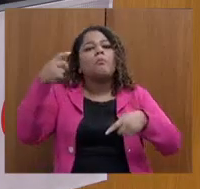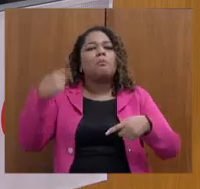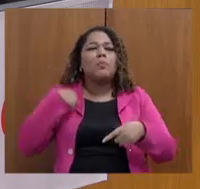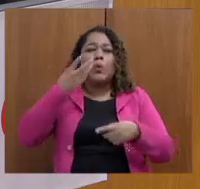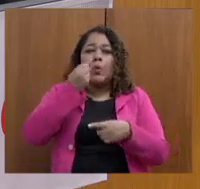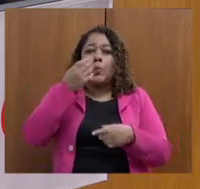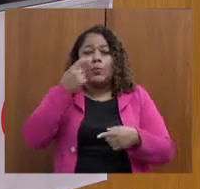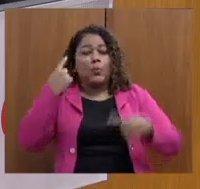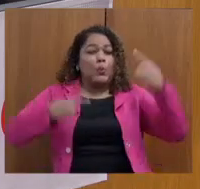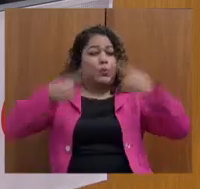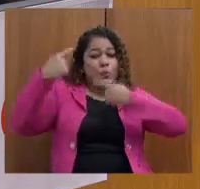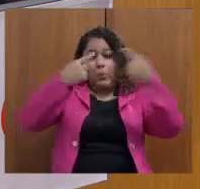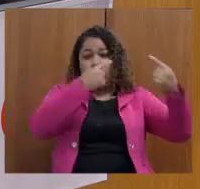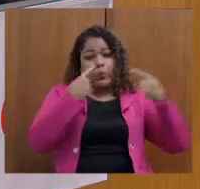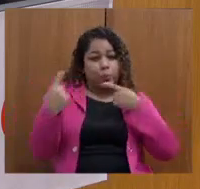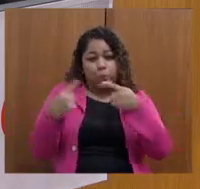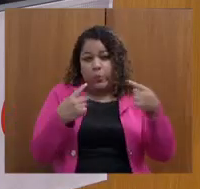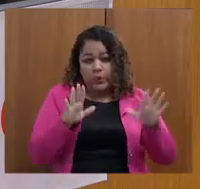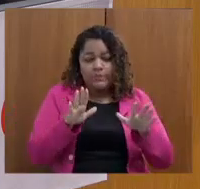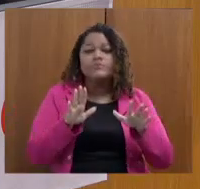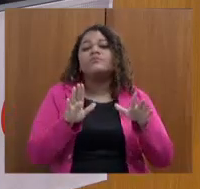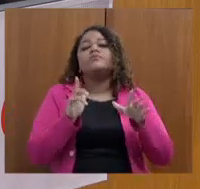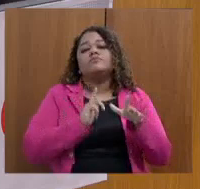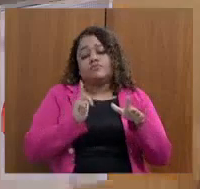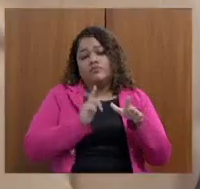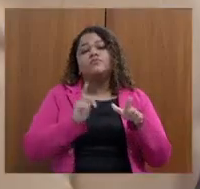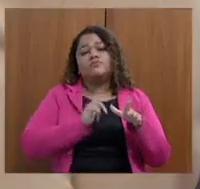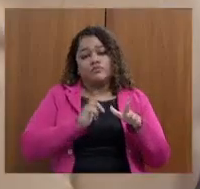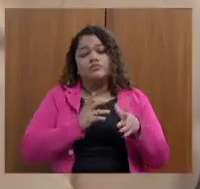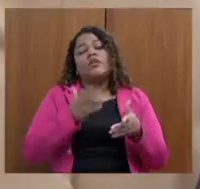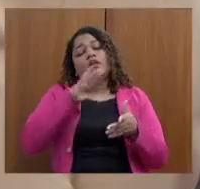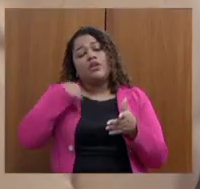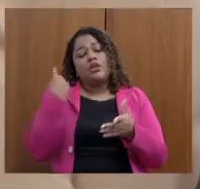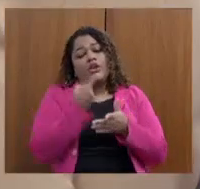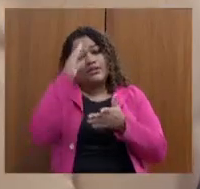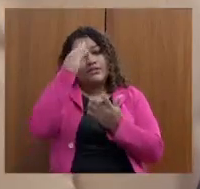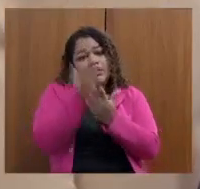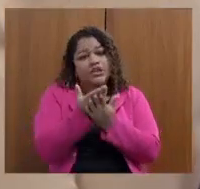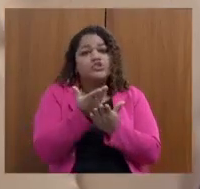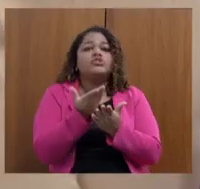nós que nos lugares em que a